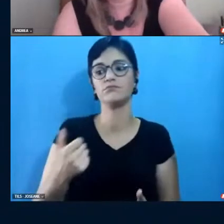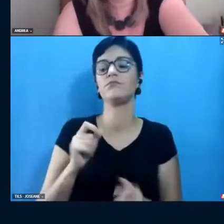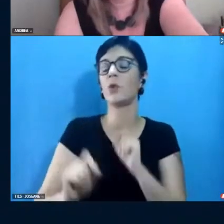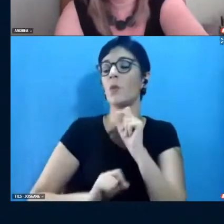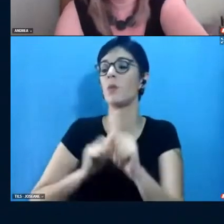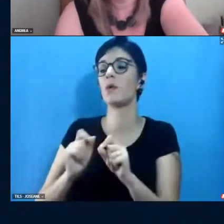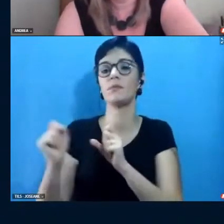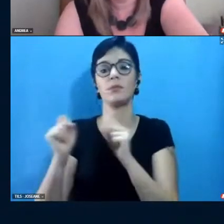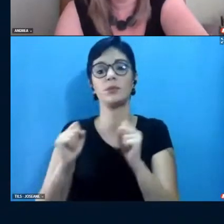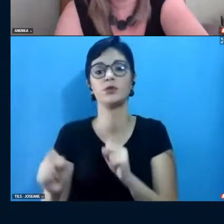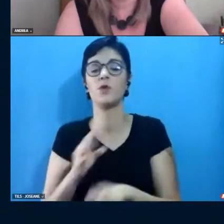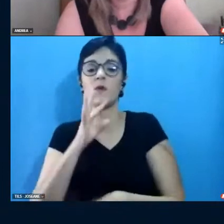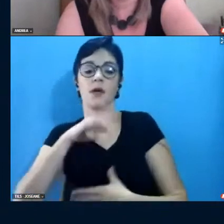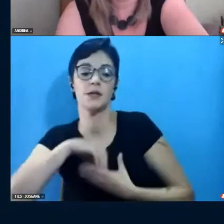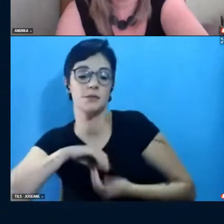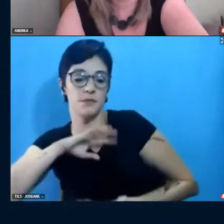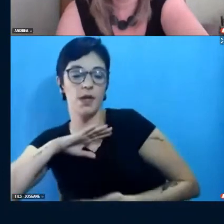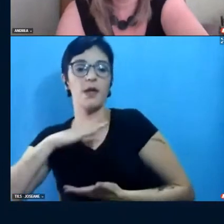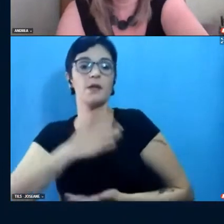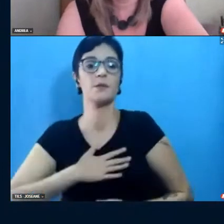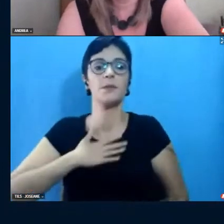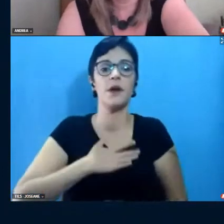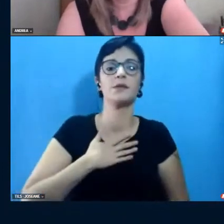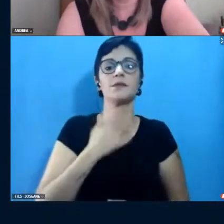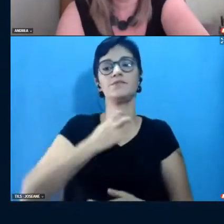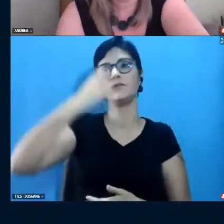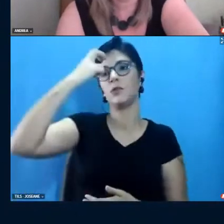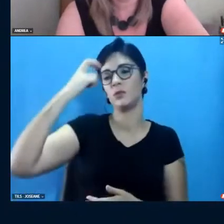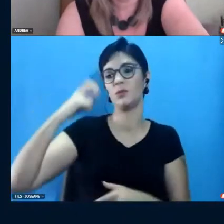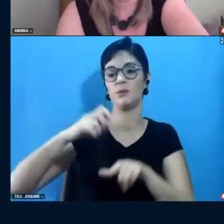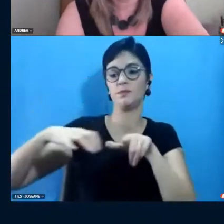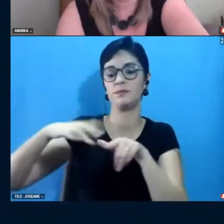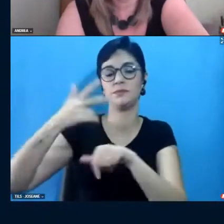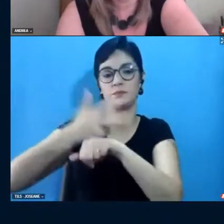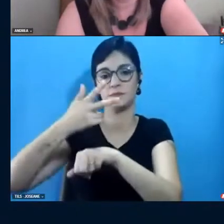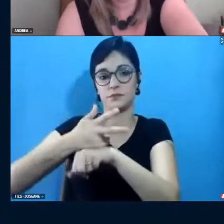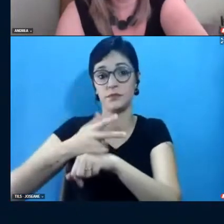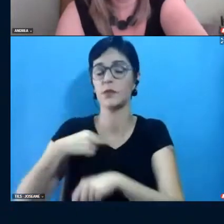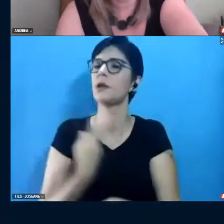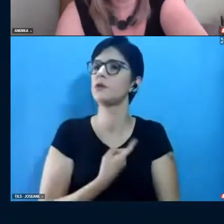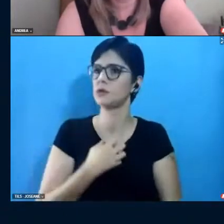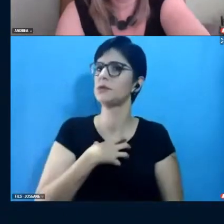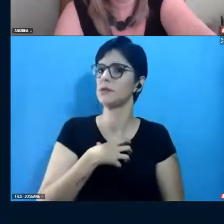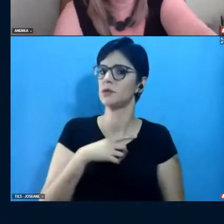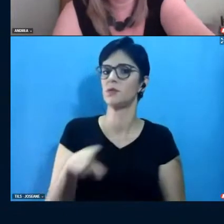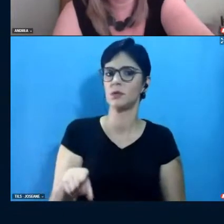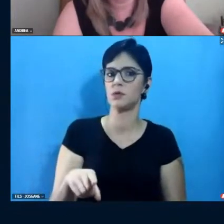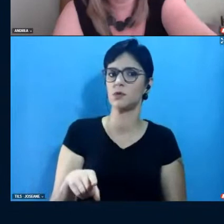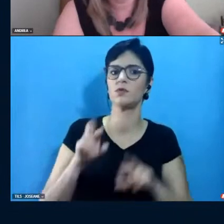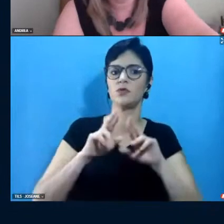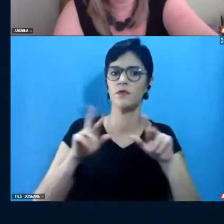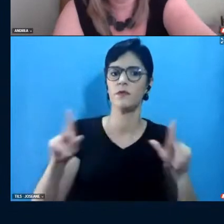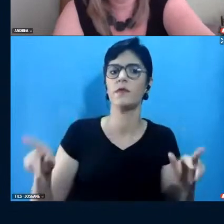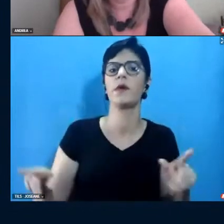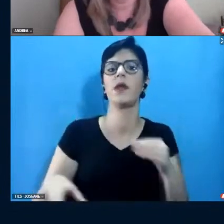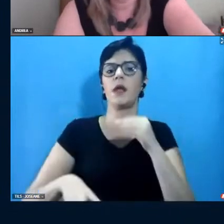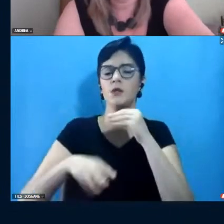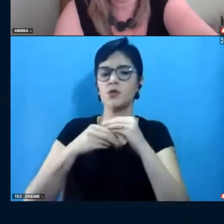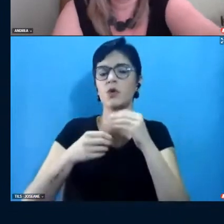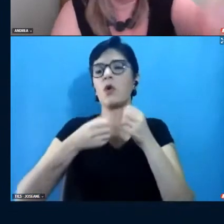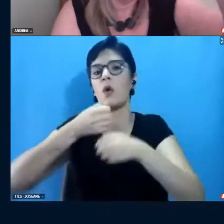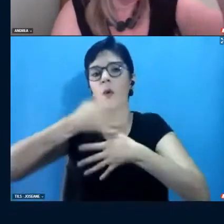esse prazer, essa cultura por meio dos vídeos, e nós sentimos isso a partir de vários comentários, tanto de mensagens